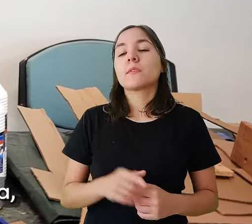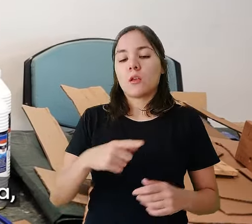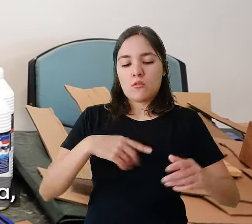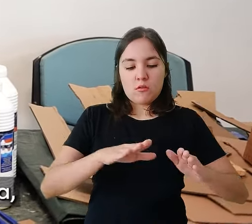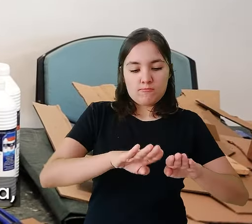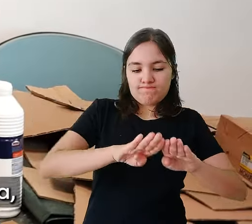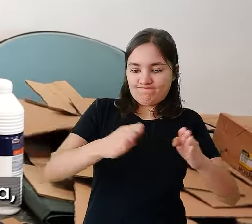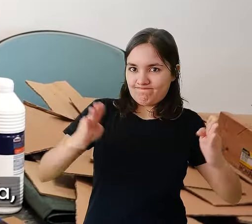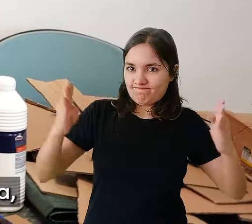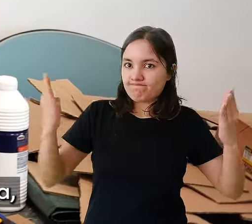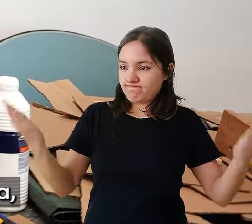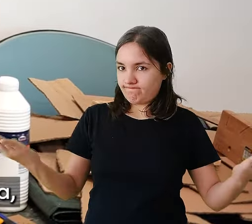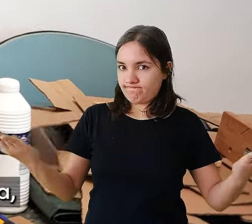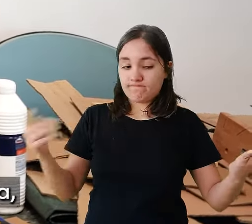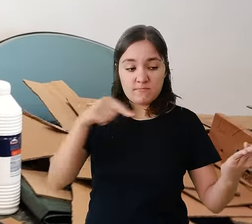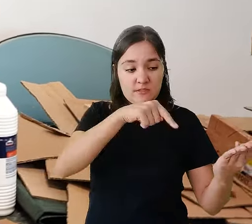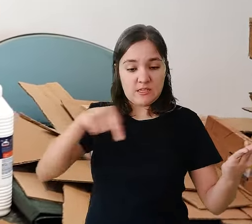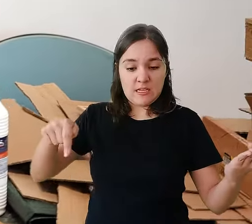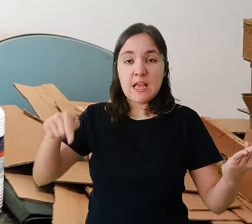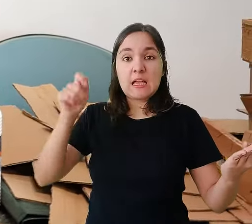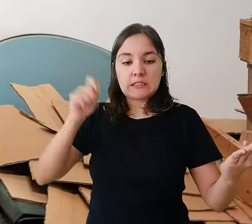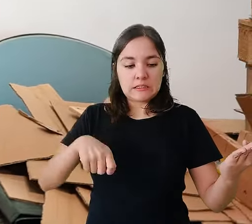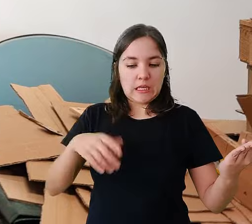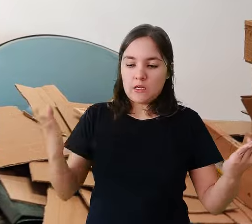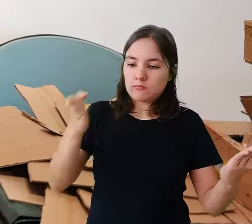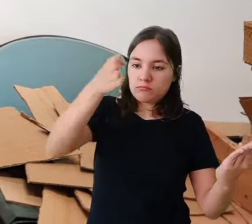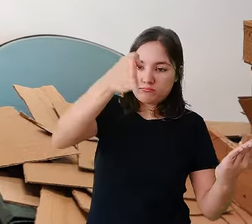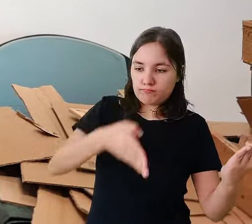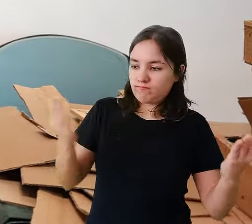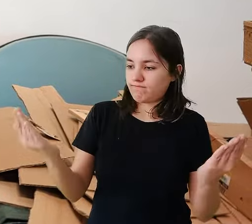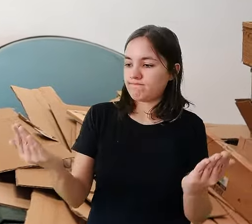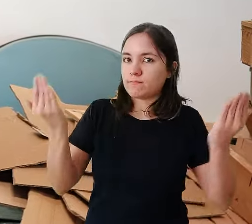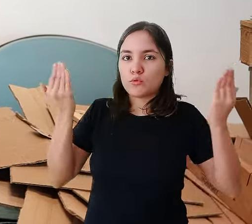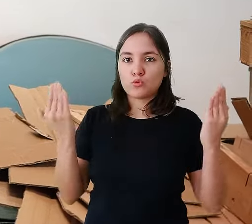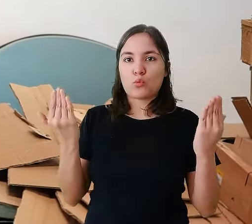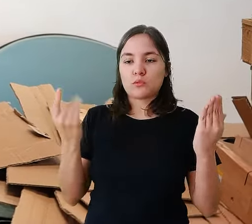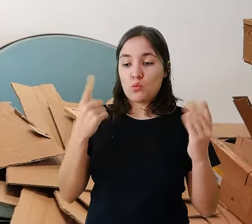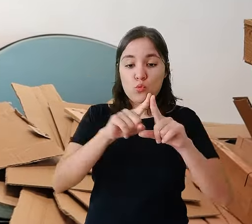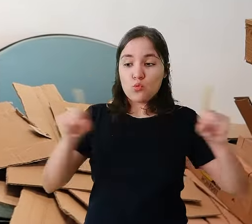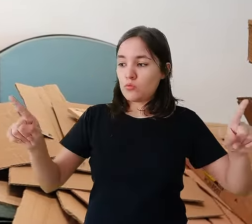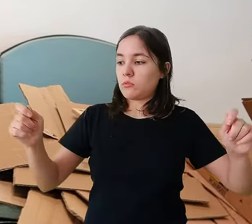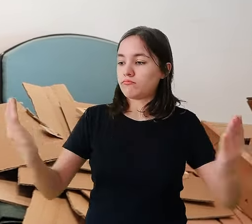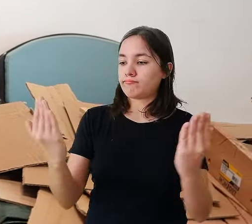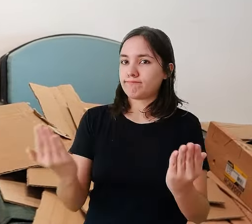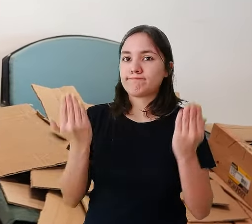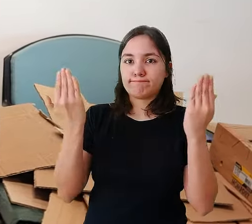Abrimos ela toda. Com uma caixa mediana, dá pra fazer média, dá pra fazer duas telinhas.